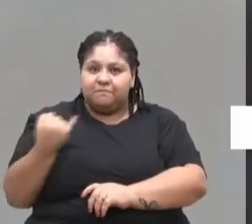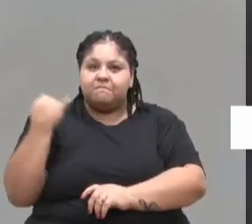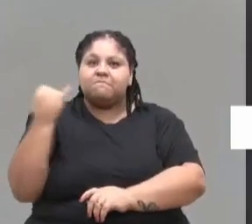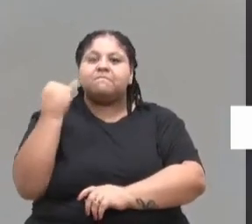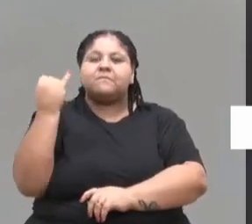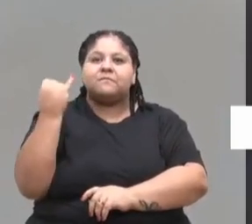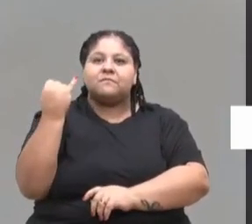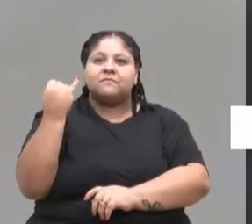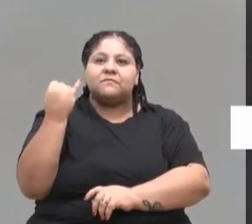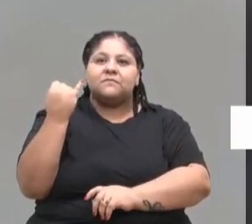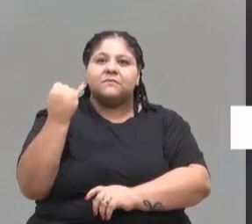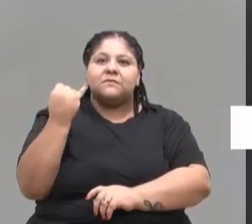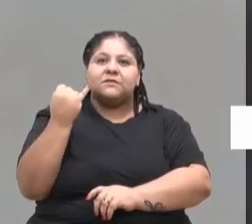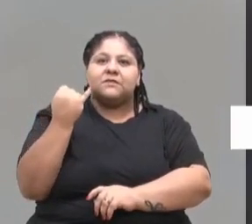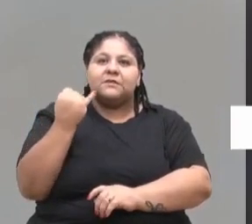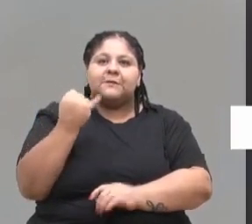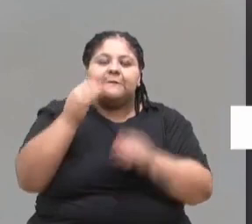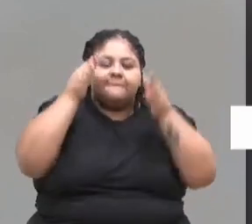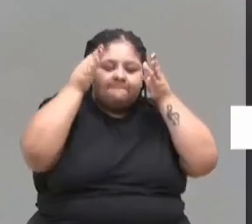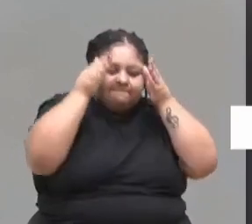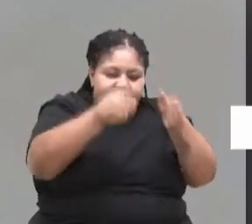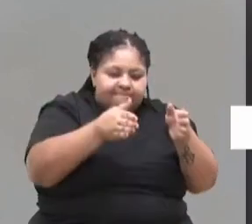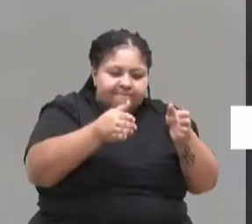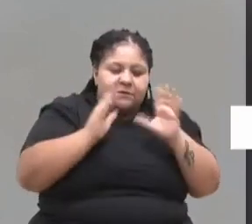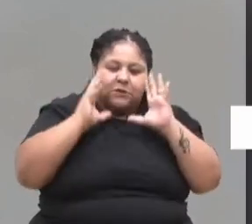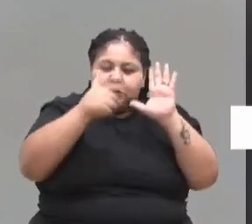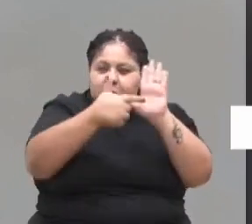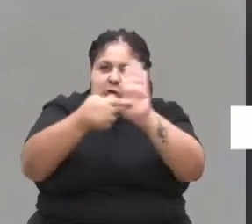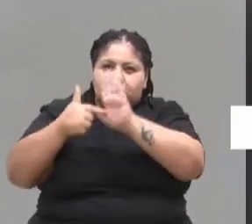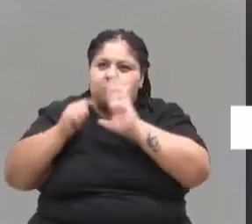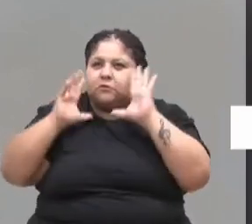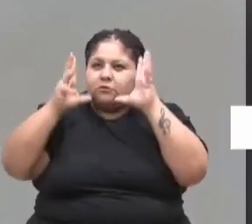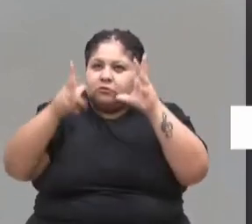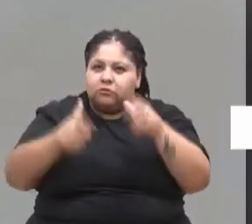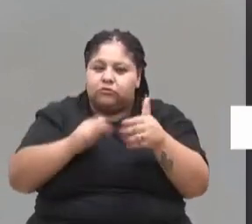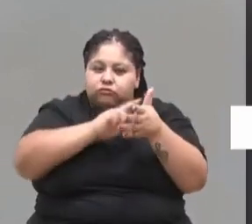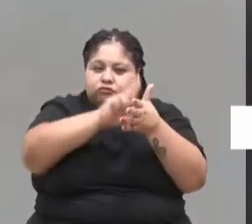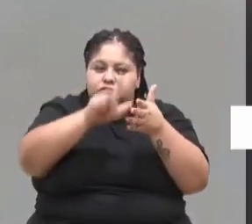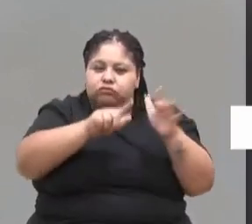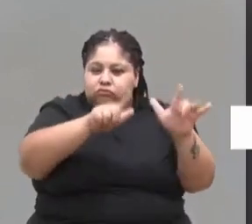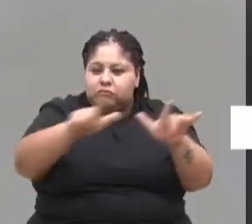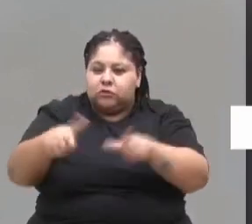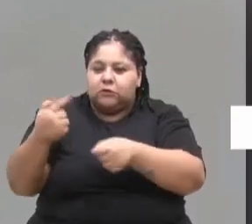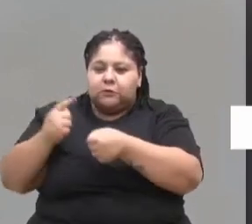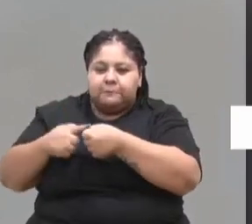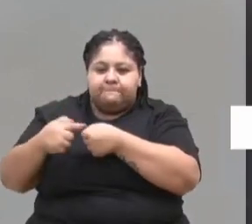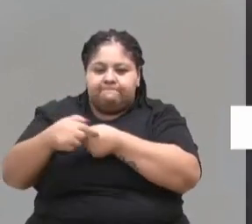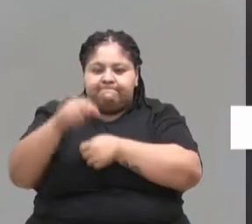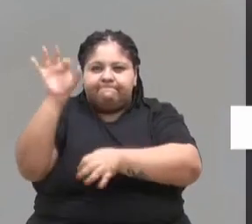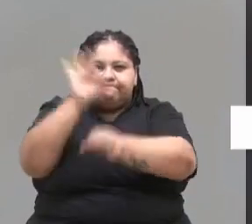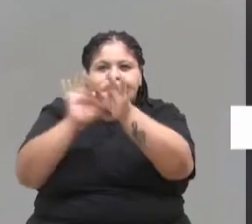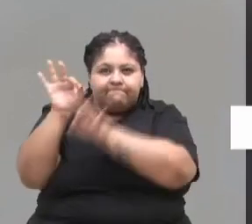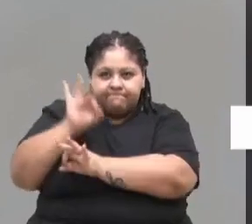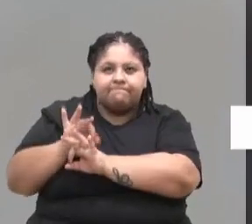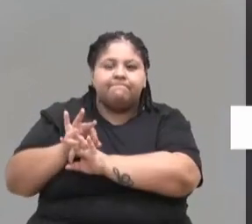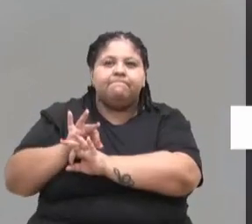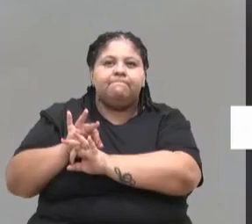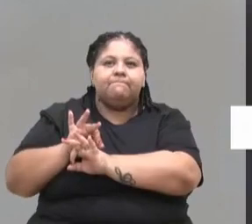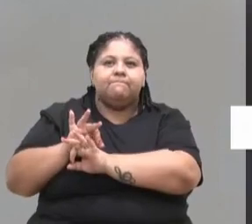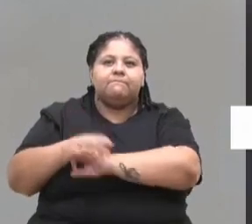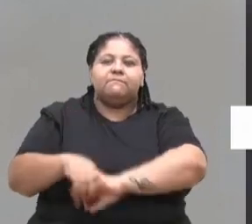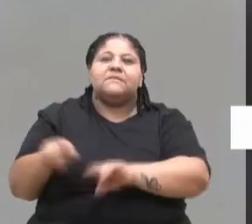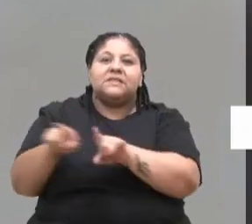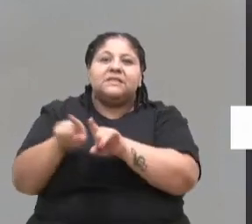senhor elencar e mostrar todos as várias partes da cidade que precisam desses reparos, né? E